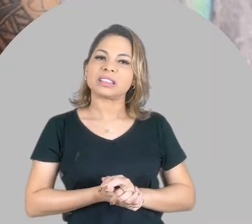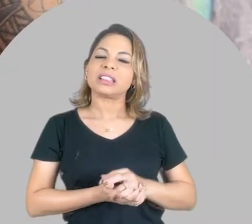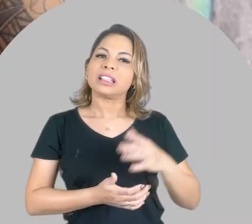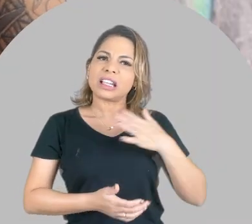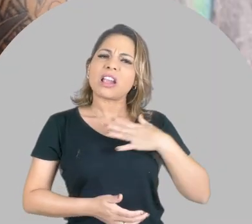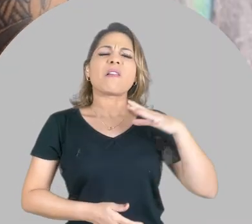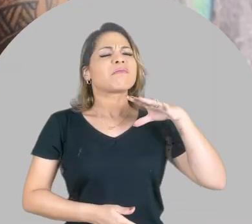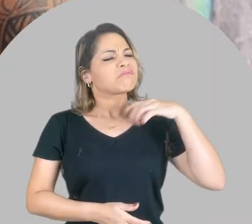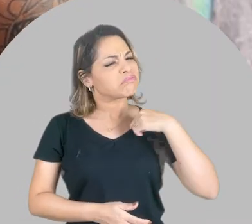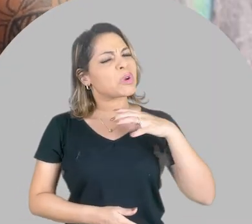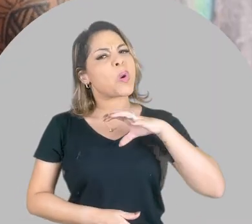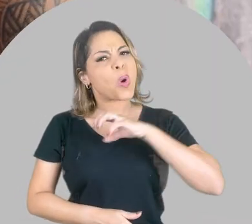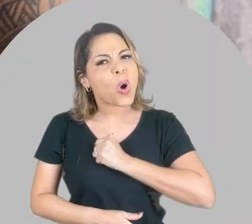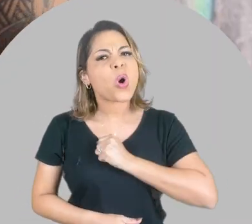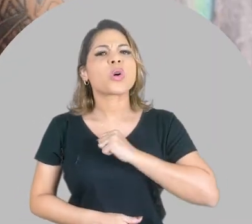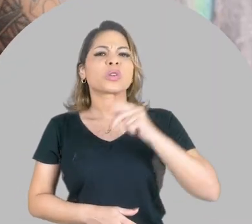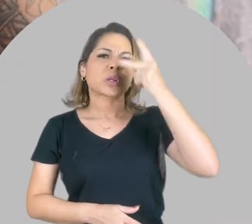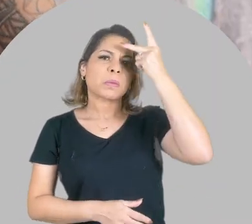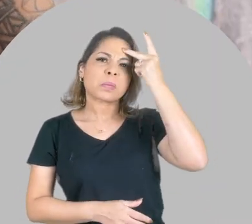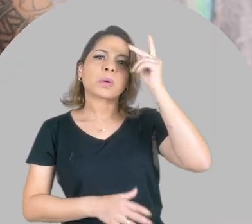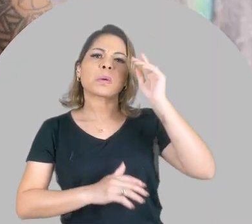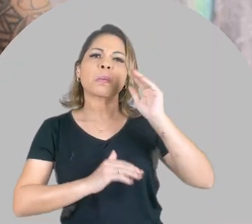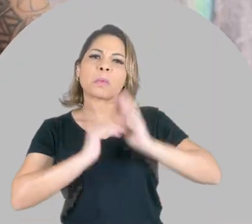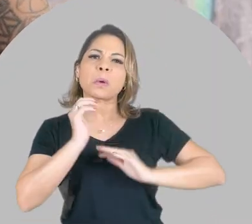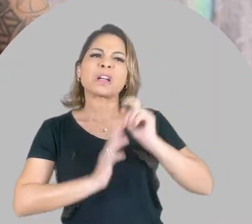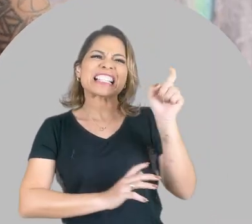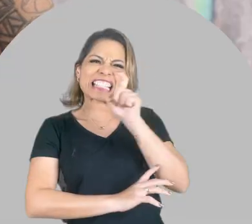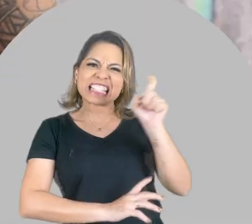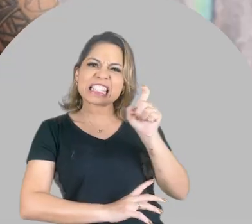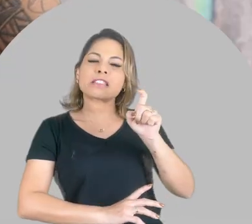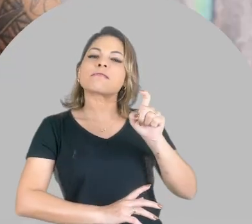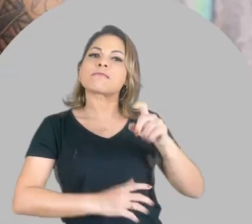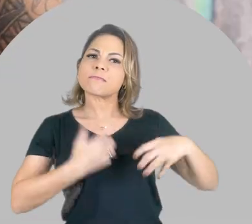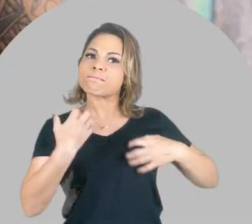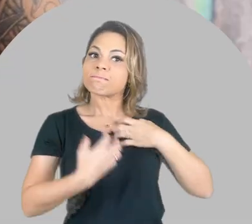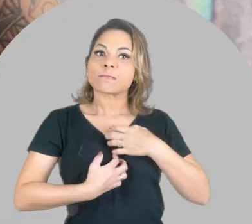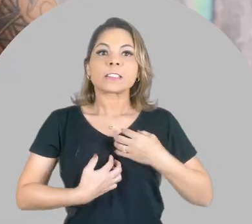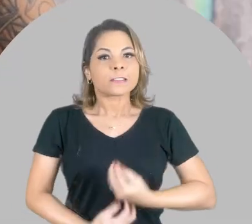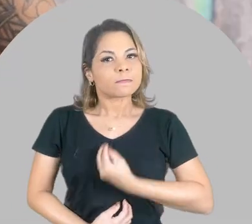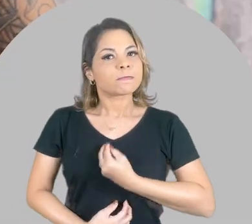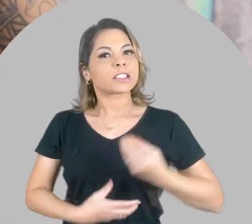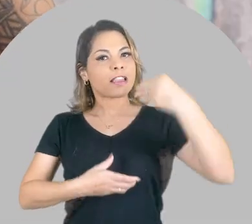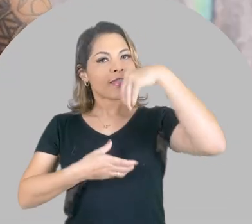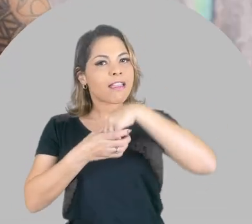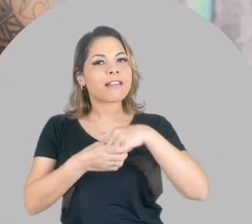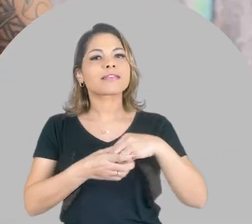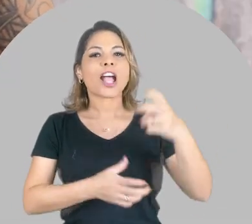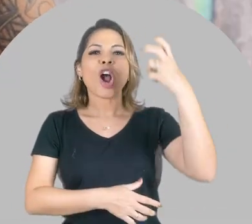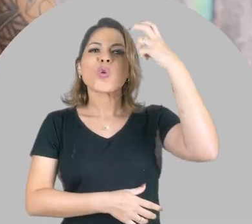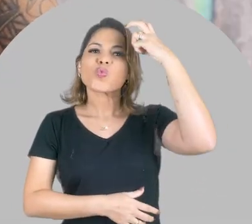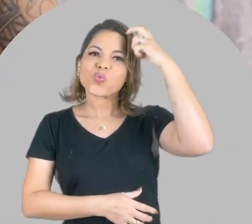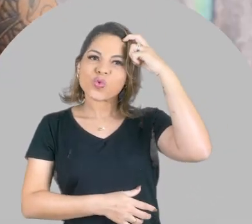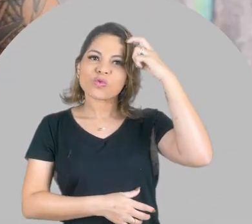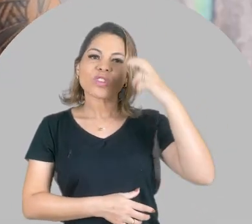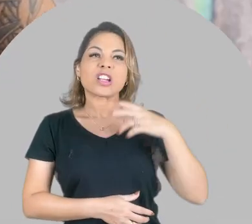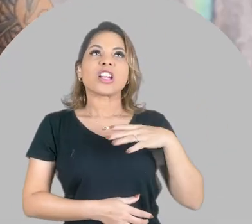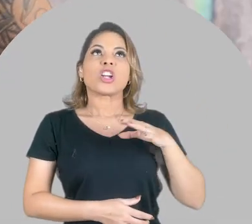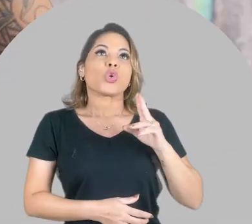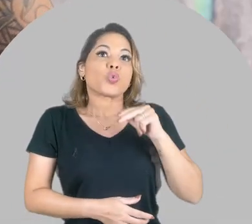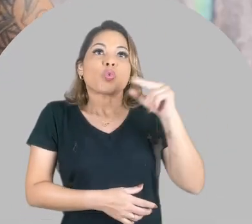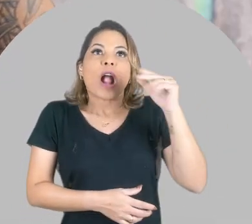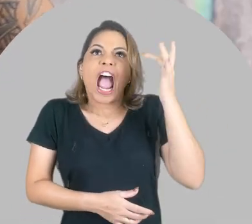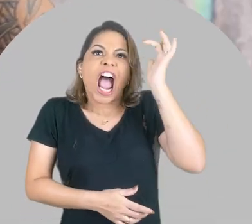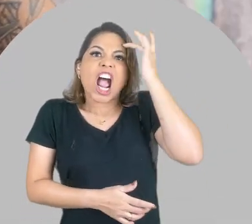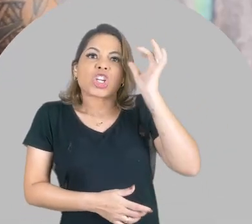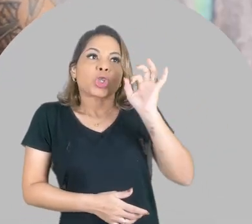bom valor aos pichadores, a galera. Pra mim, os pichadores mantêm a nossa essência de rebeldia viva, dentro da cultura, inclusive, para que a gente nunca